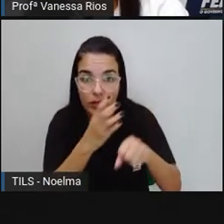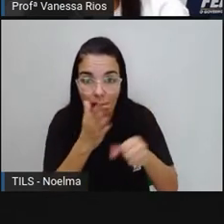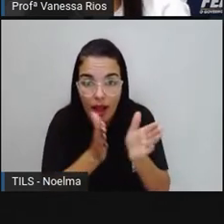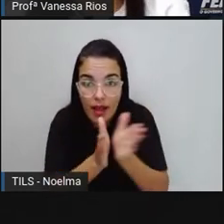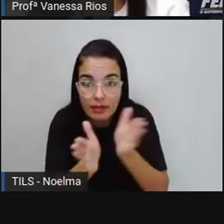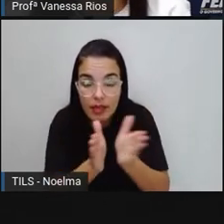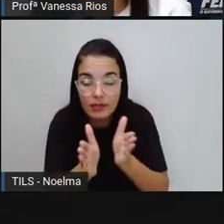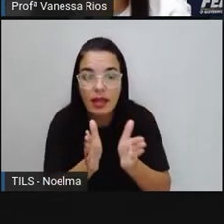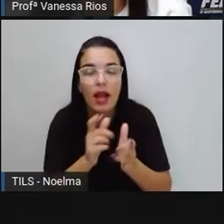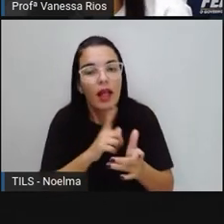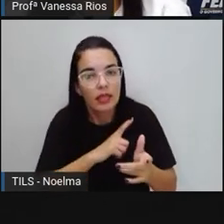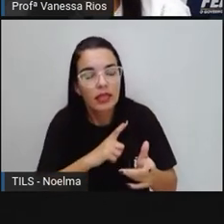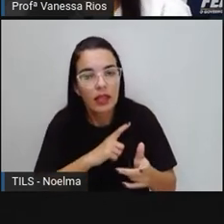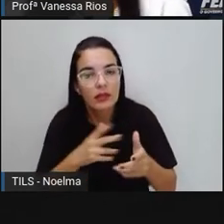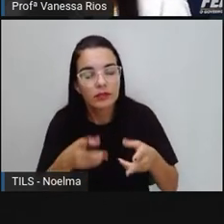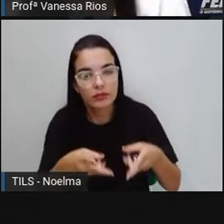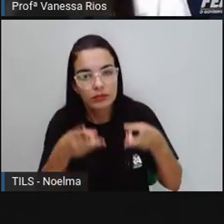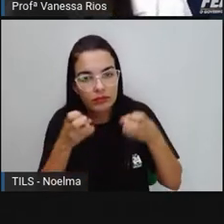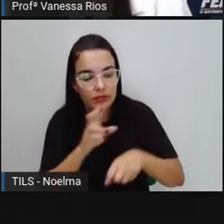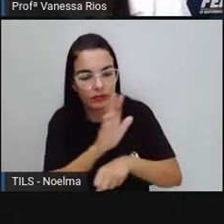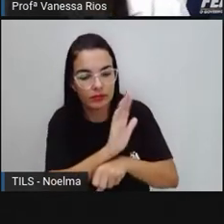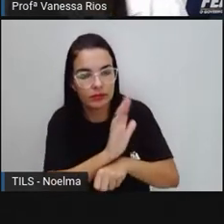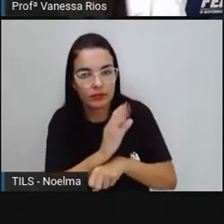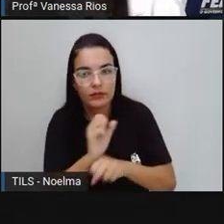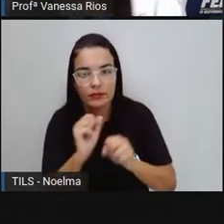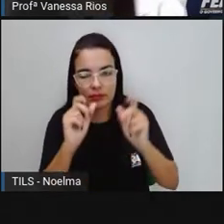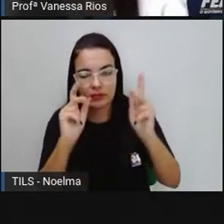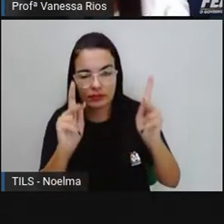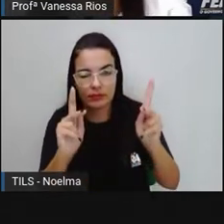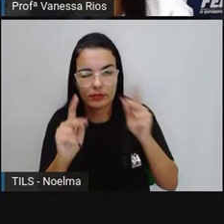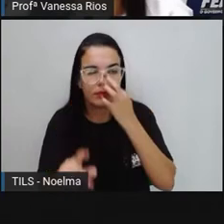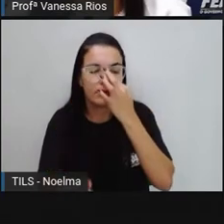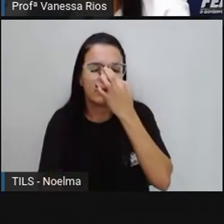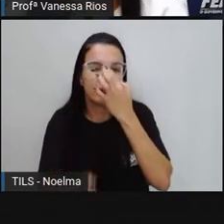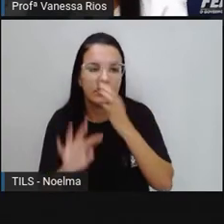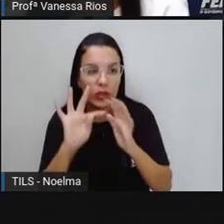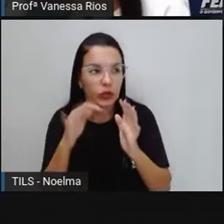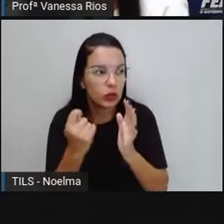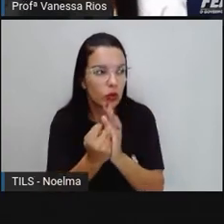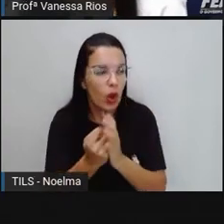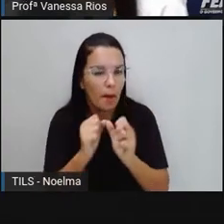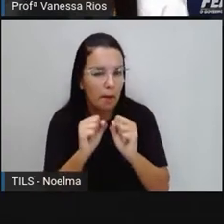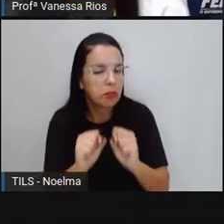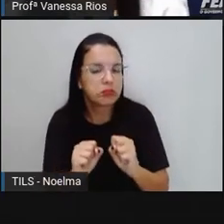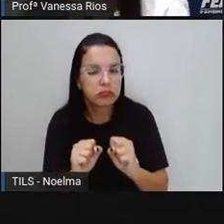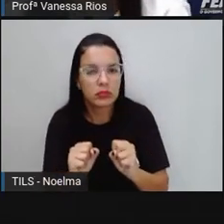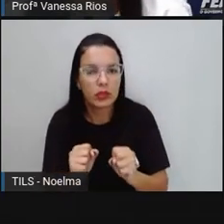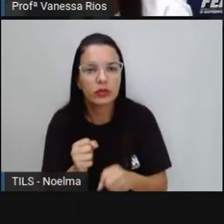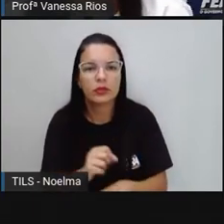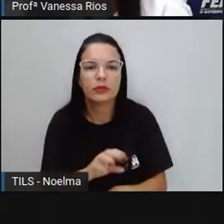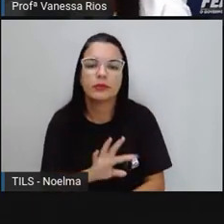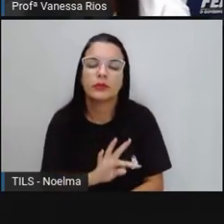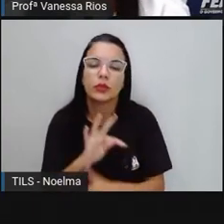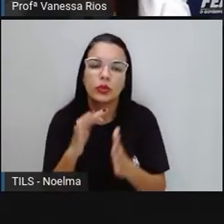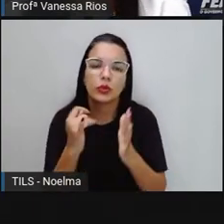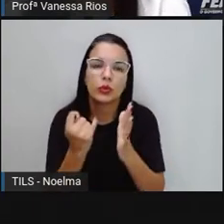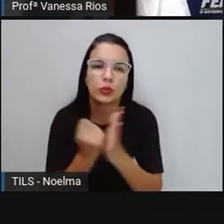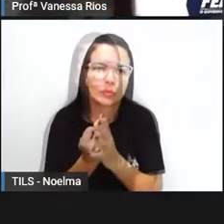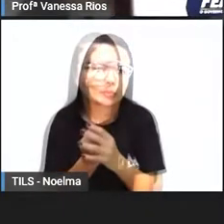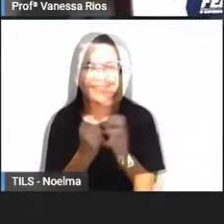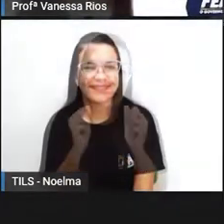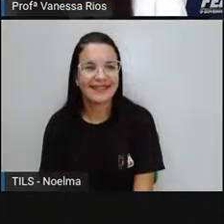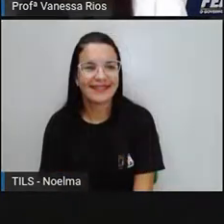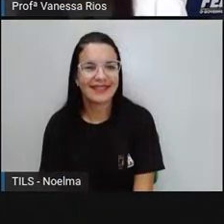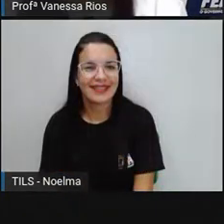acessar e assistir esse vlog de crítica do Filmes Incríveis 2 na íntegra, né? Assistindo aí todos os minutos que contém esse